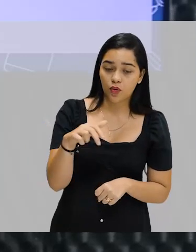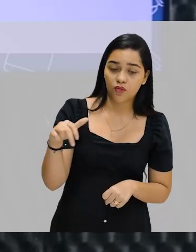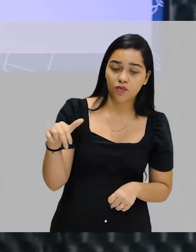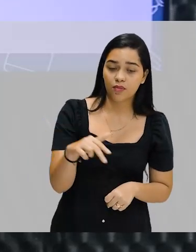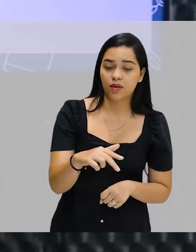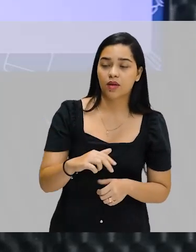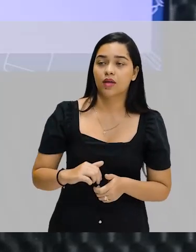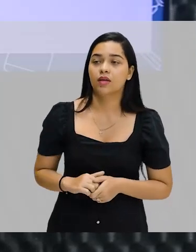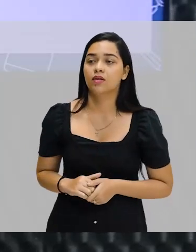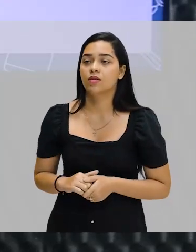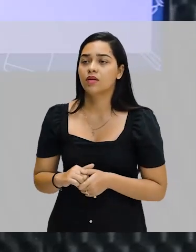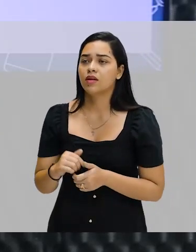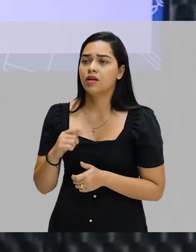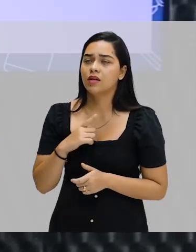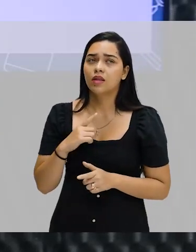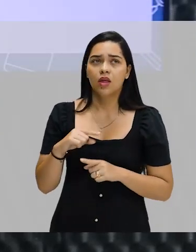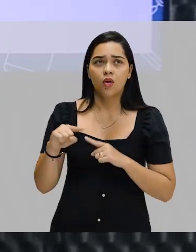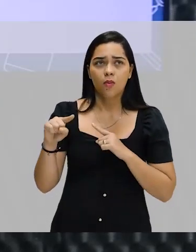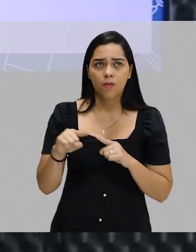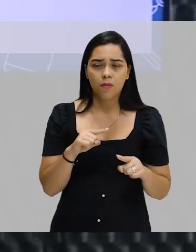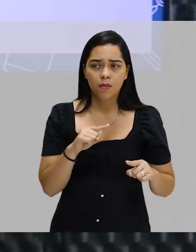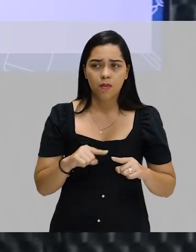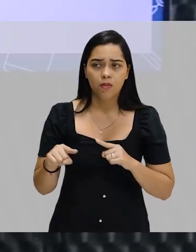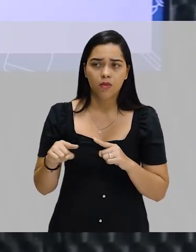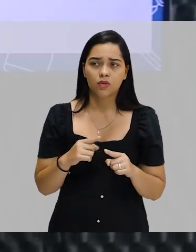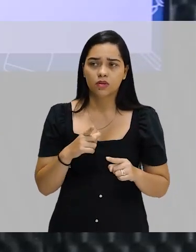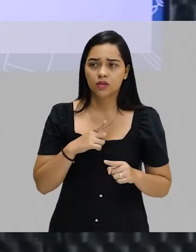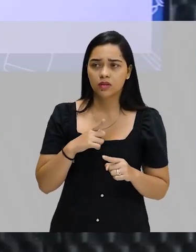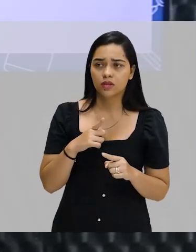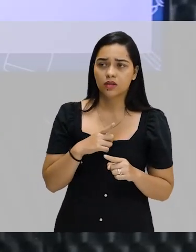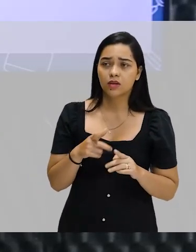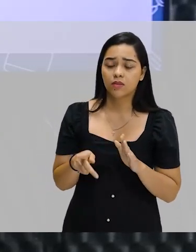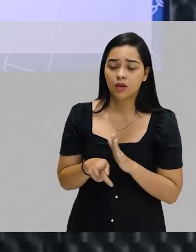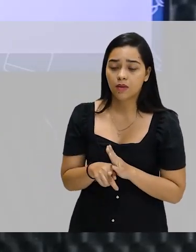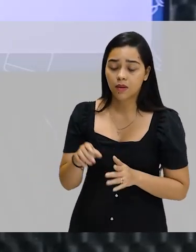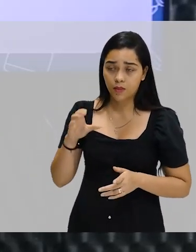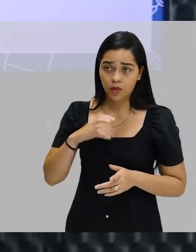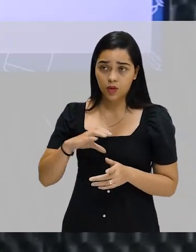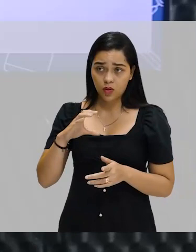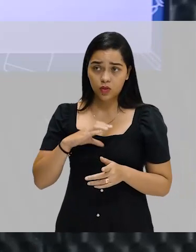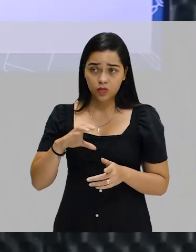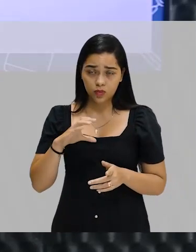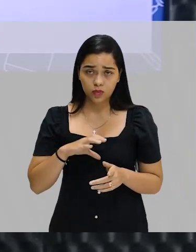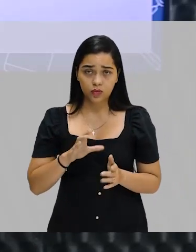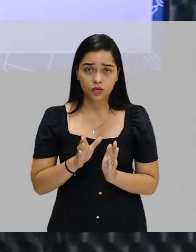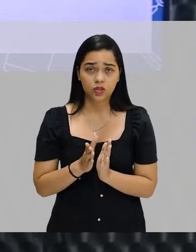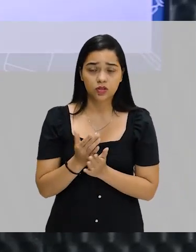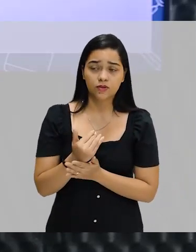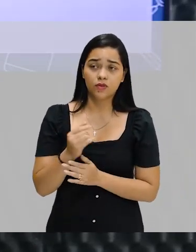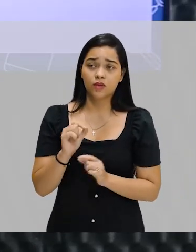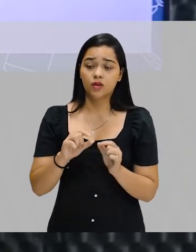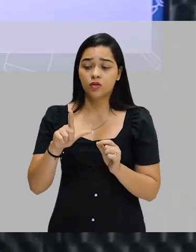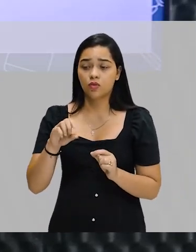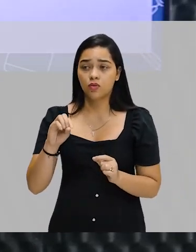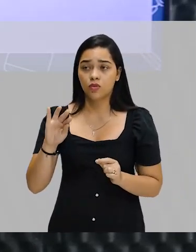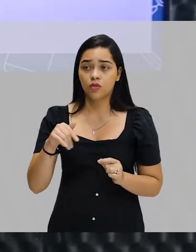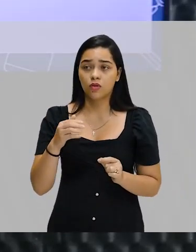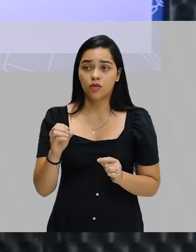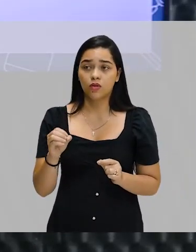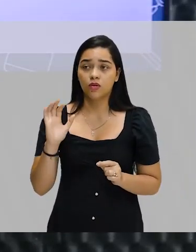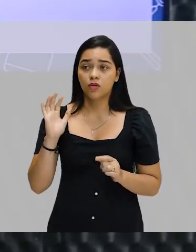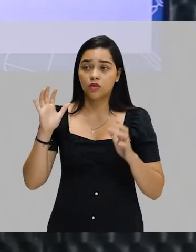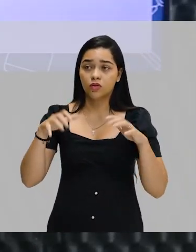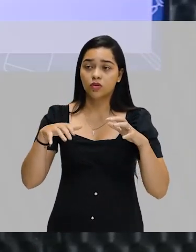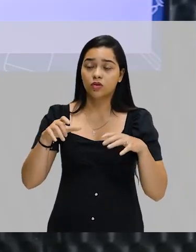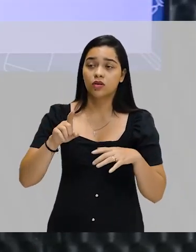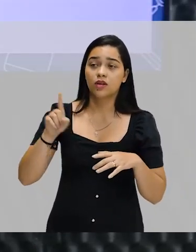movimento. Né? Tem uma música que há uma intercorrência da língua portuguesa, né? Um desvio, que é do Lobão. Ele diz assim: chove